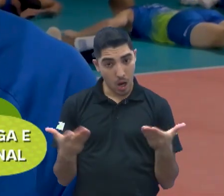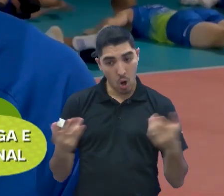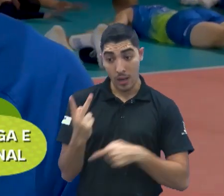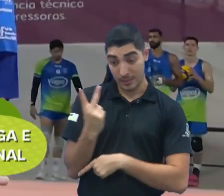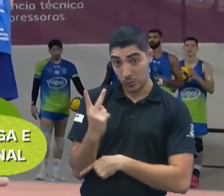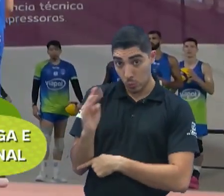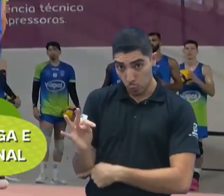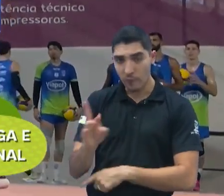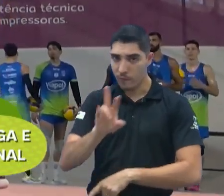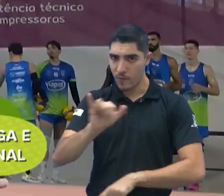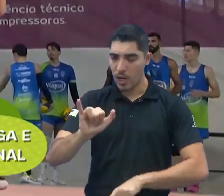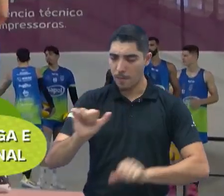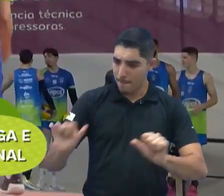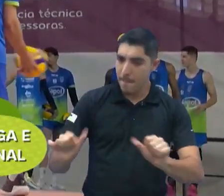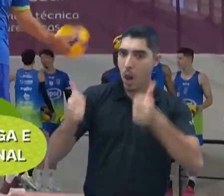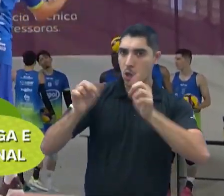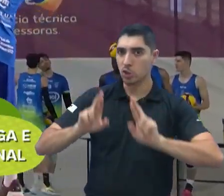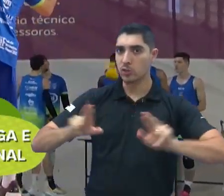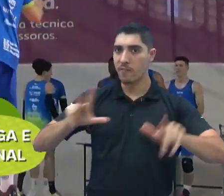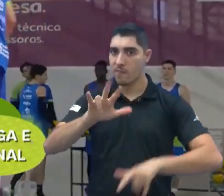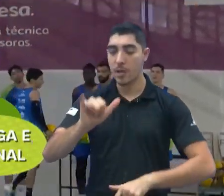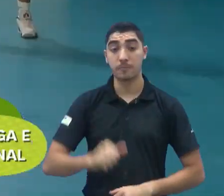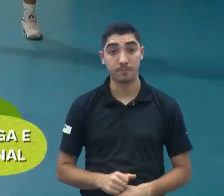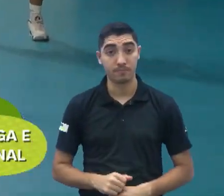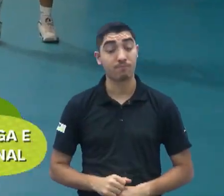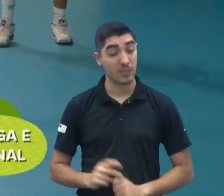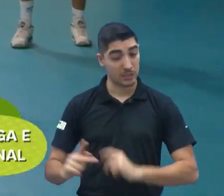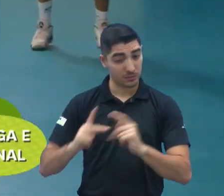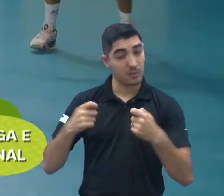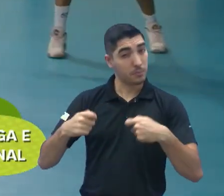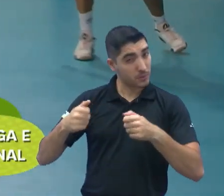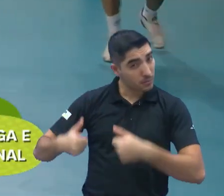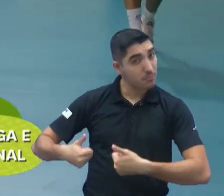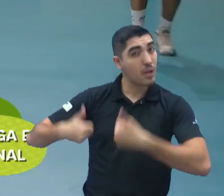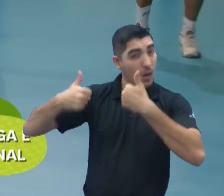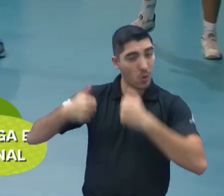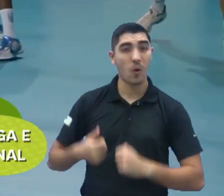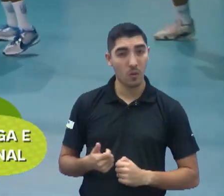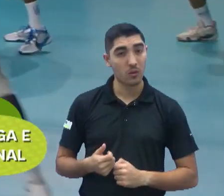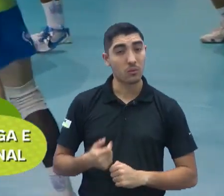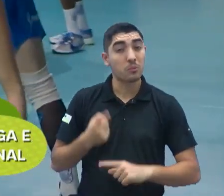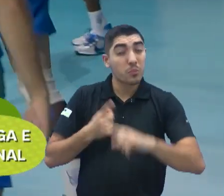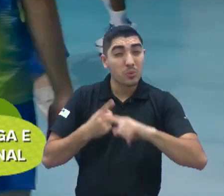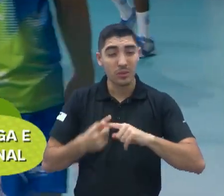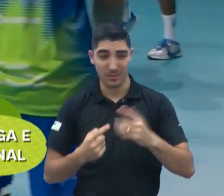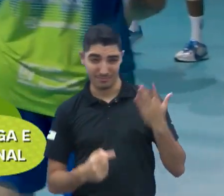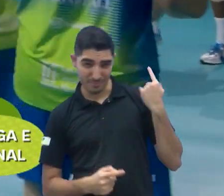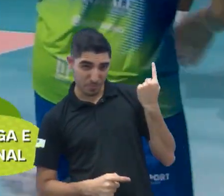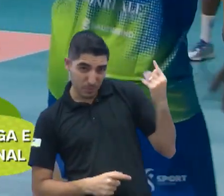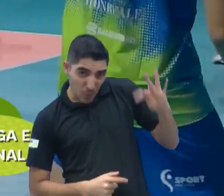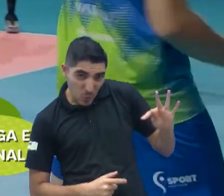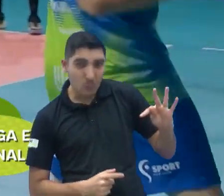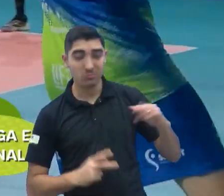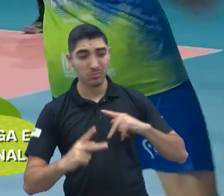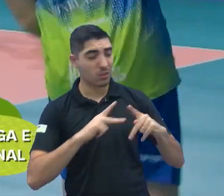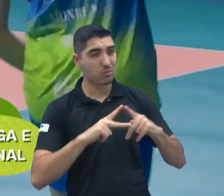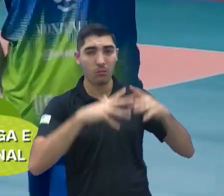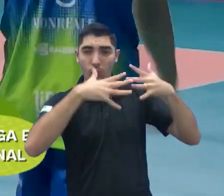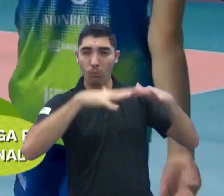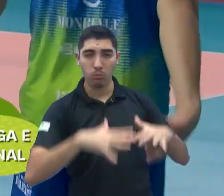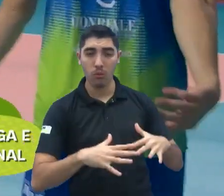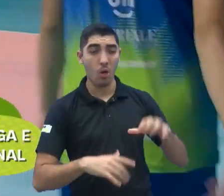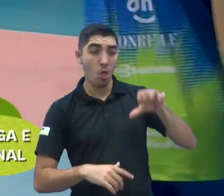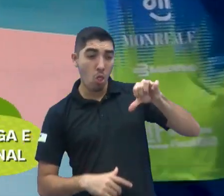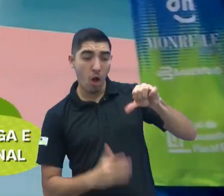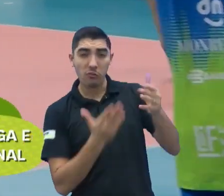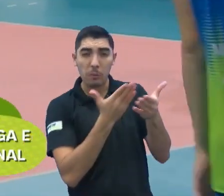diferente da nossa equipe. É preciso melhorar. O aproveitamento do primeiro turno do São José foi abaixo do esperado. Foram 9 derrotas,